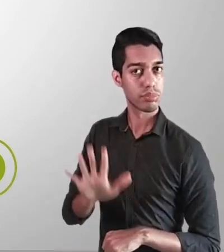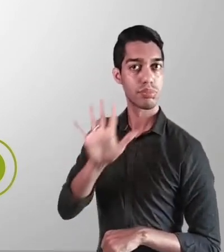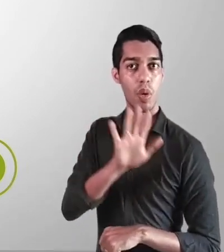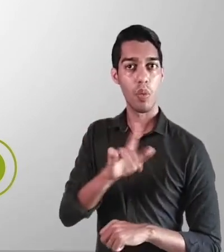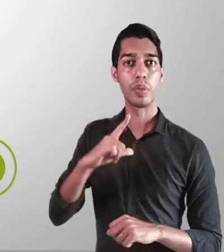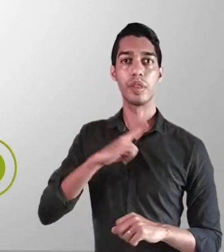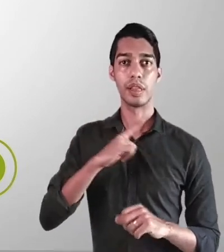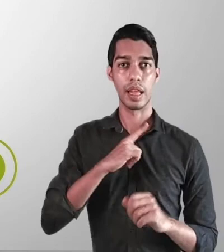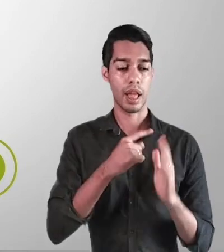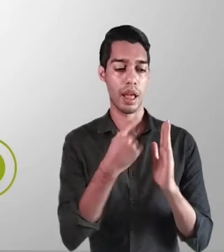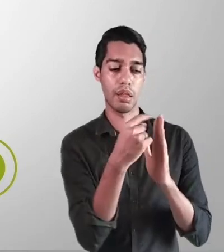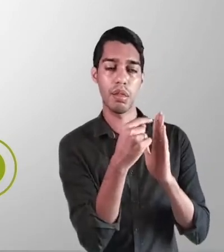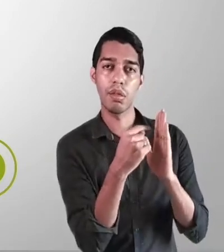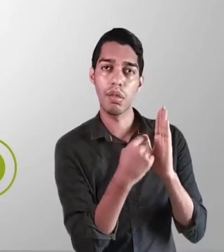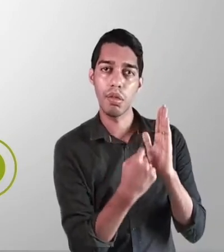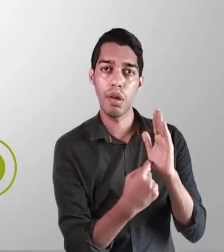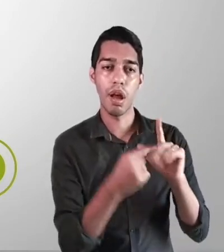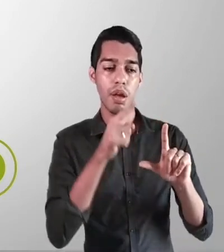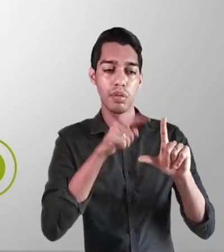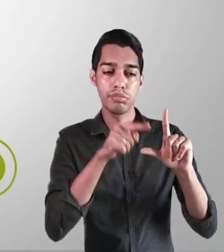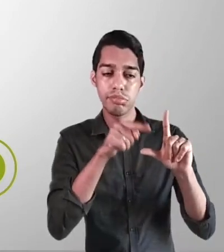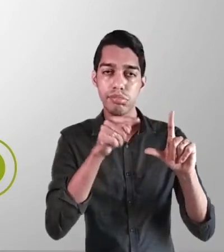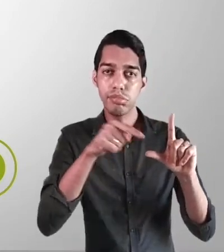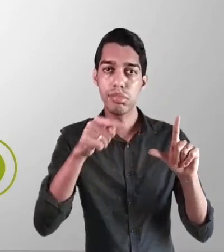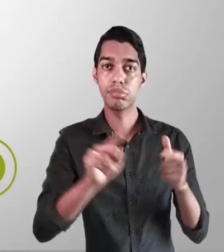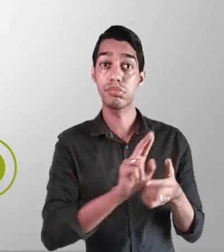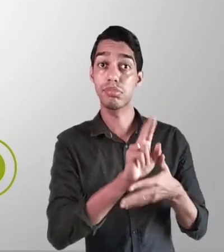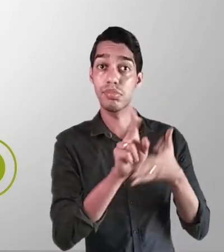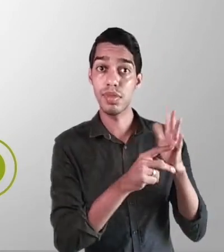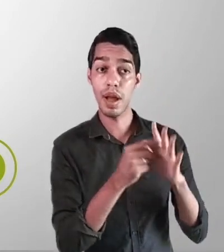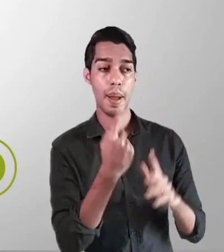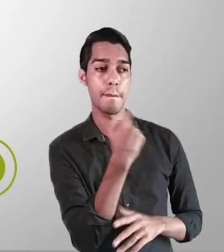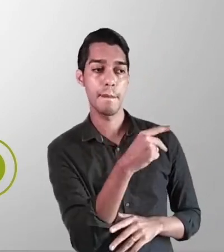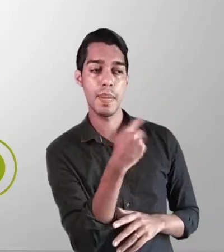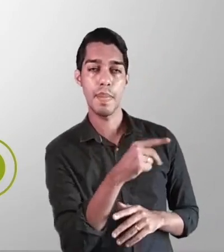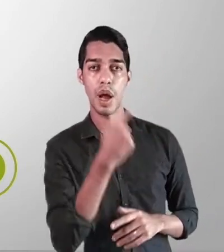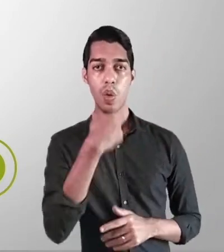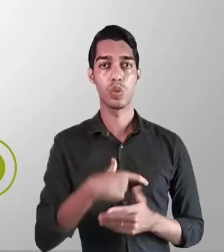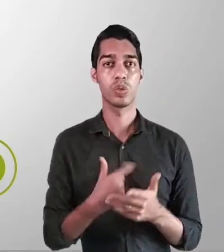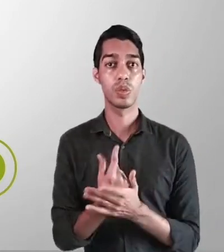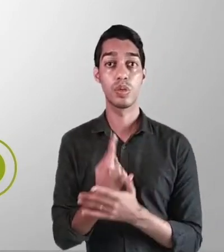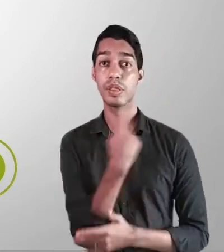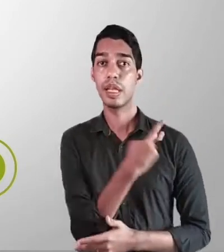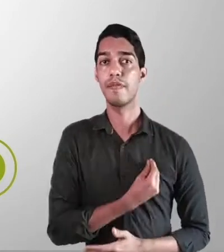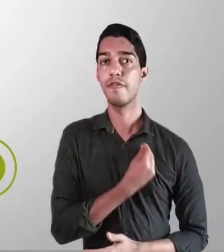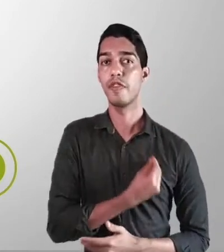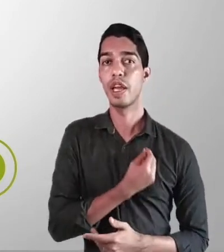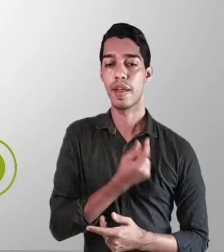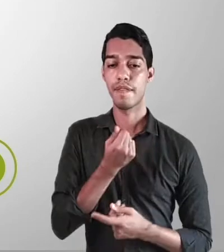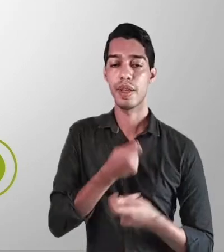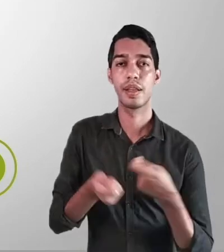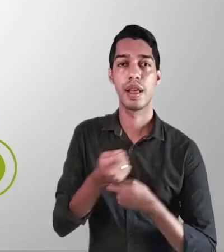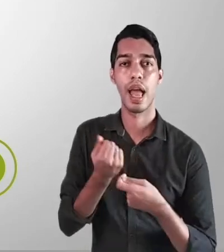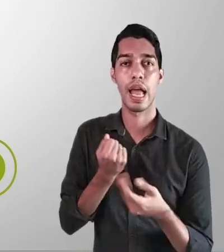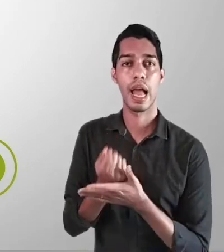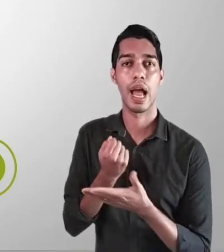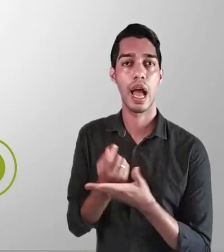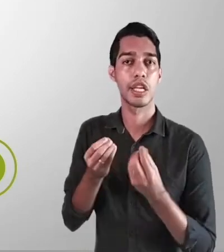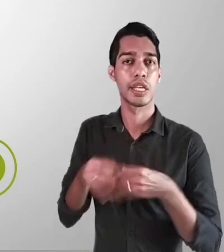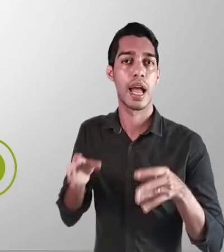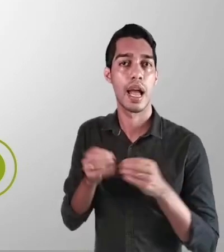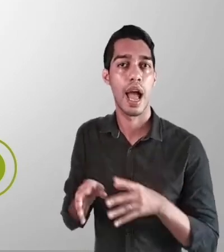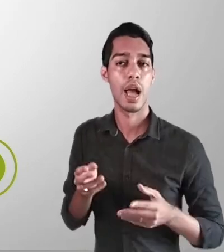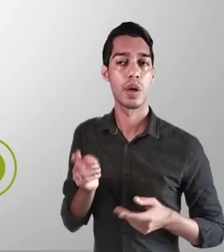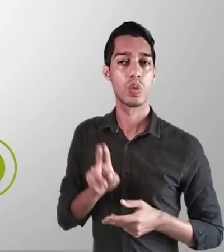abrangente com diferentes aspectos da vida financeira do consumidor. Isso possibilita que o